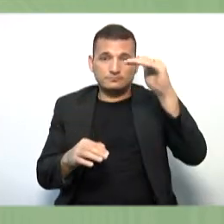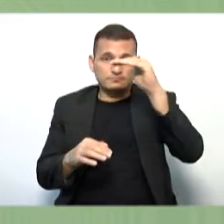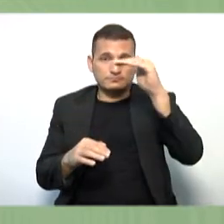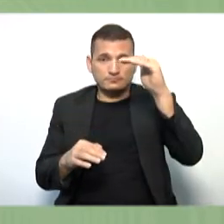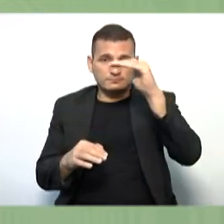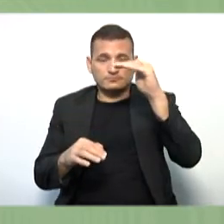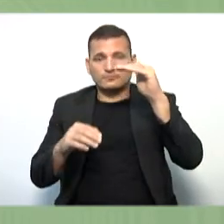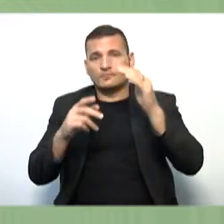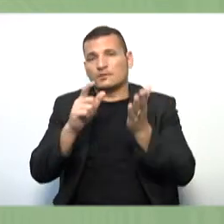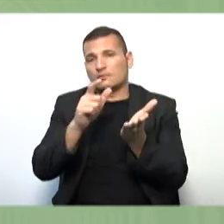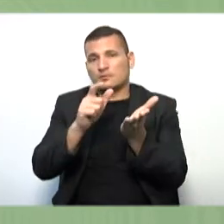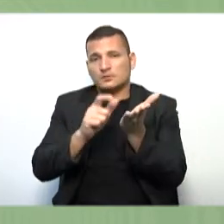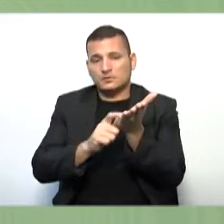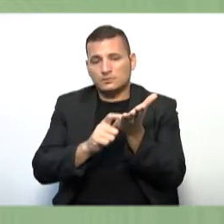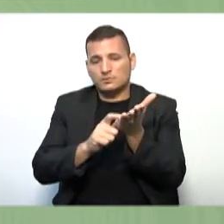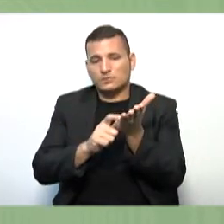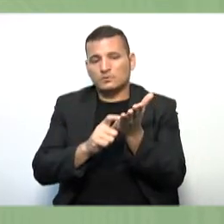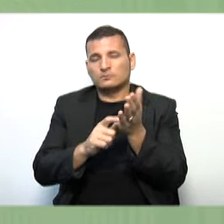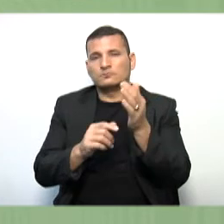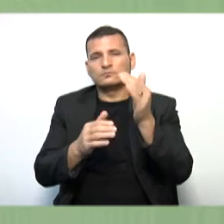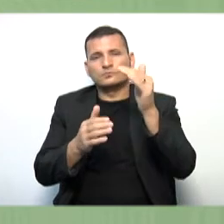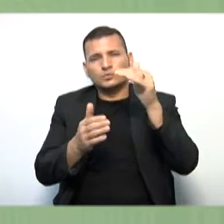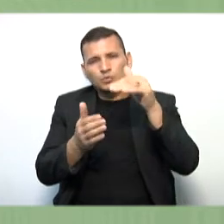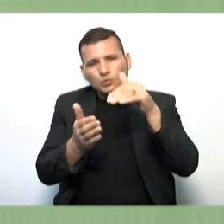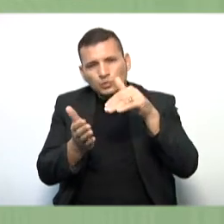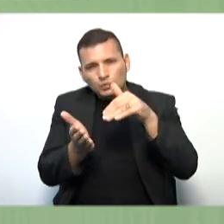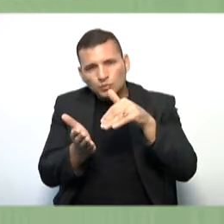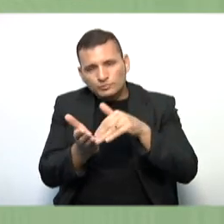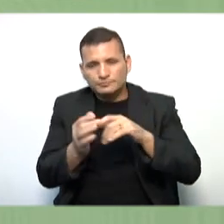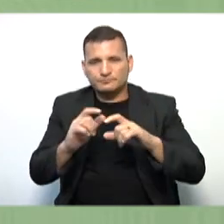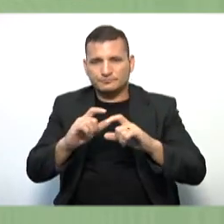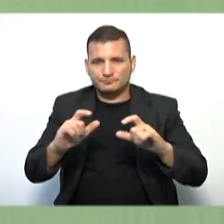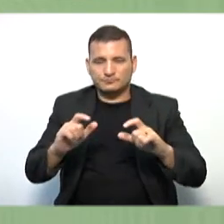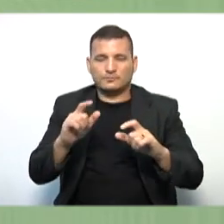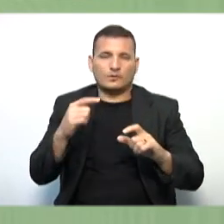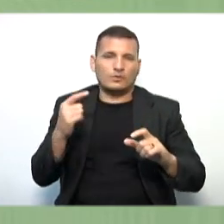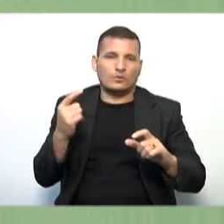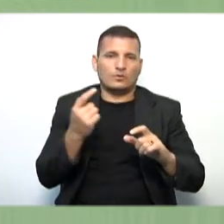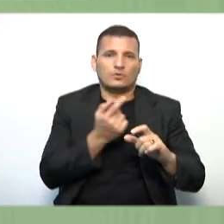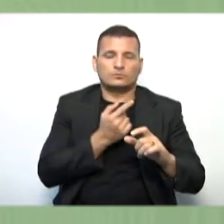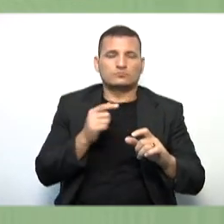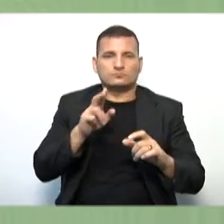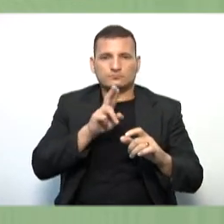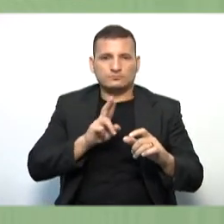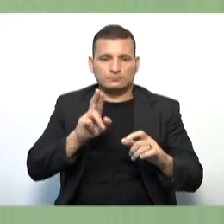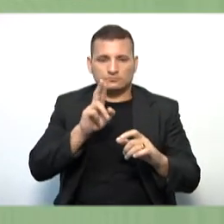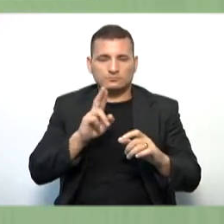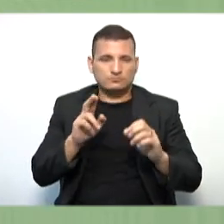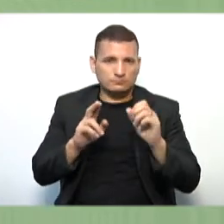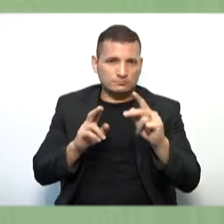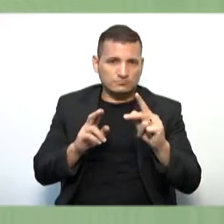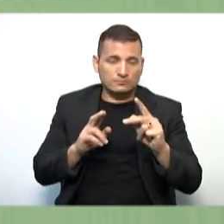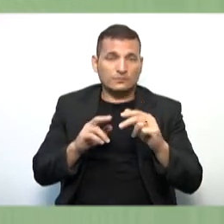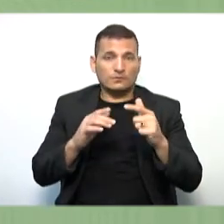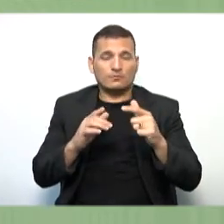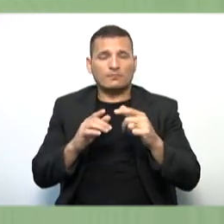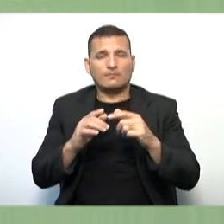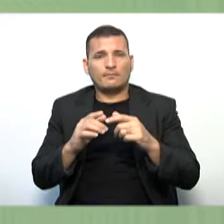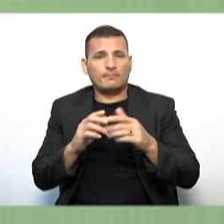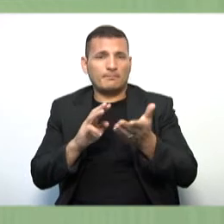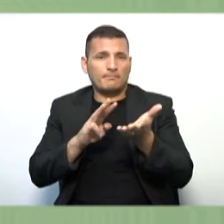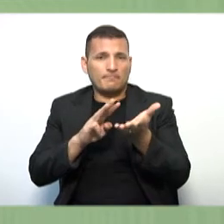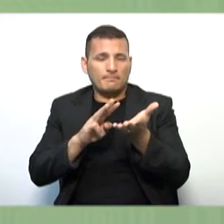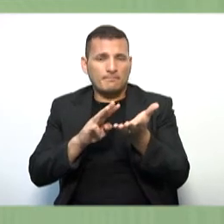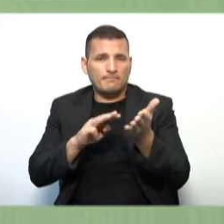processador. E aqui embaixo estamos nós, usuários, ok? Então, as memórias que estão mais próximas